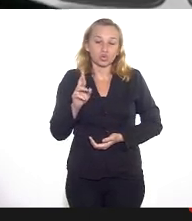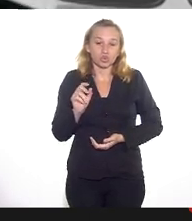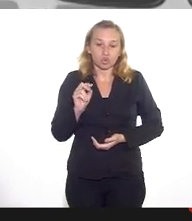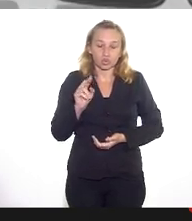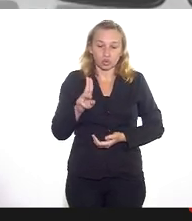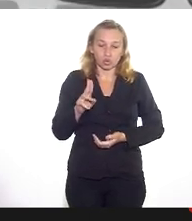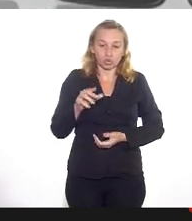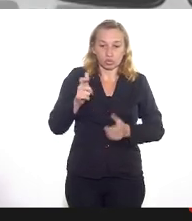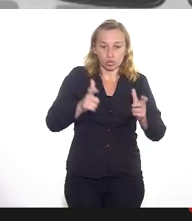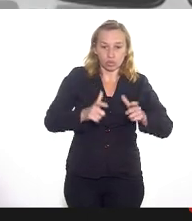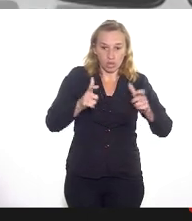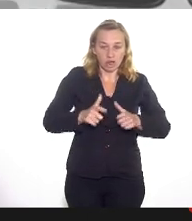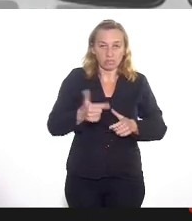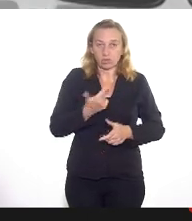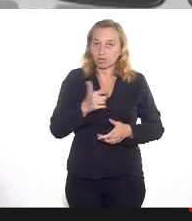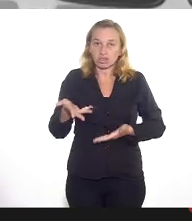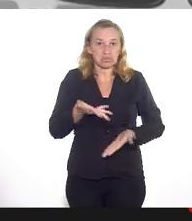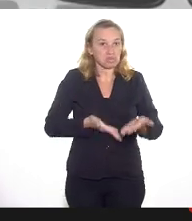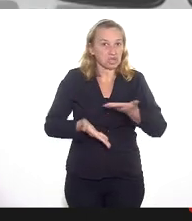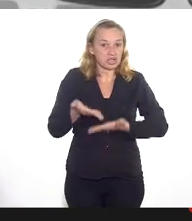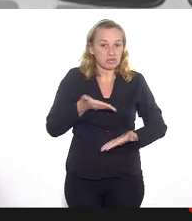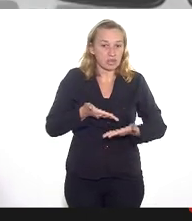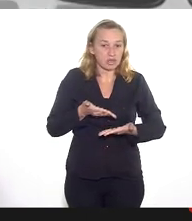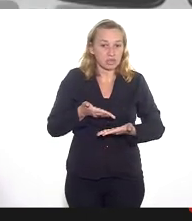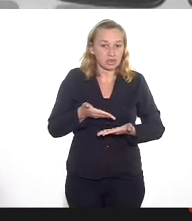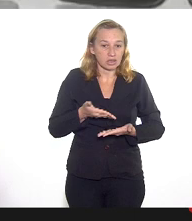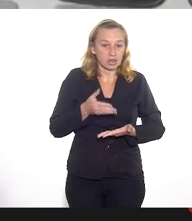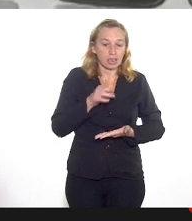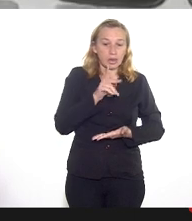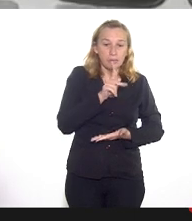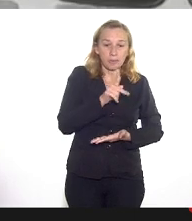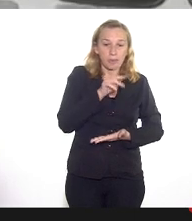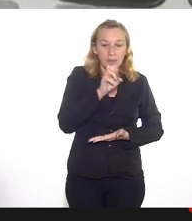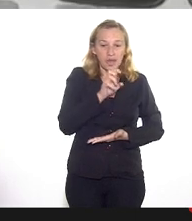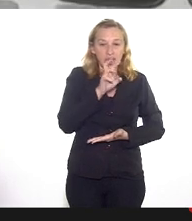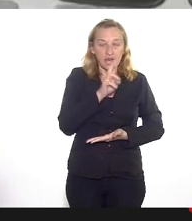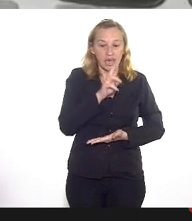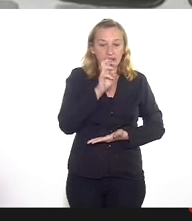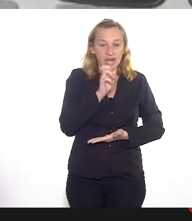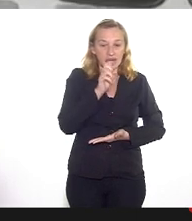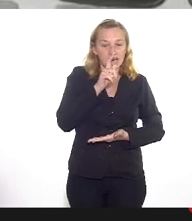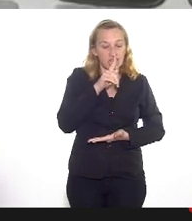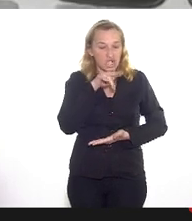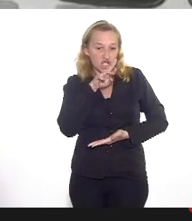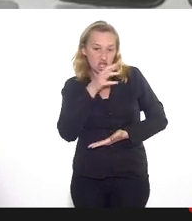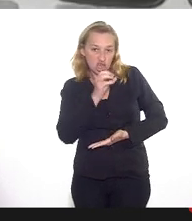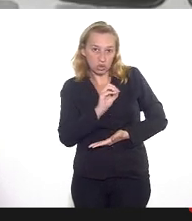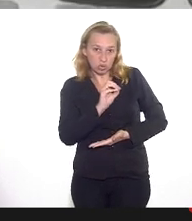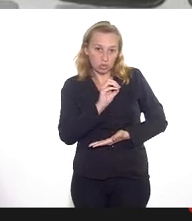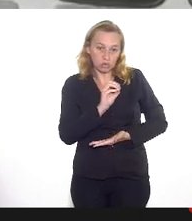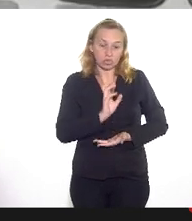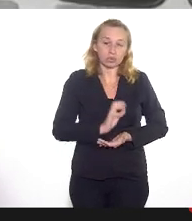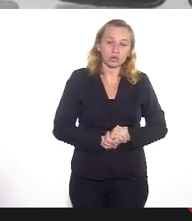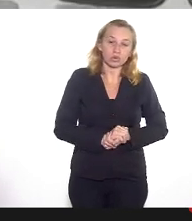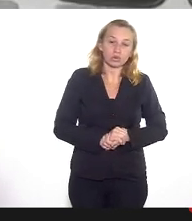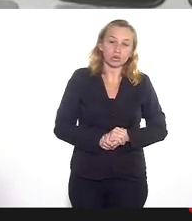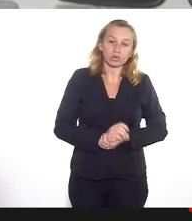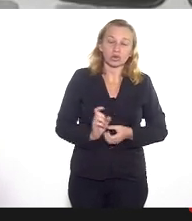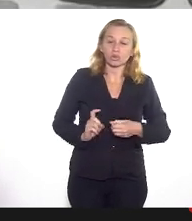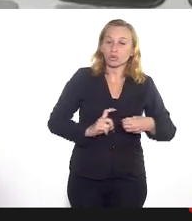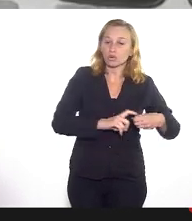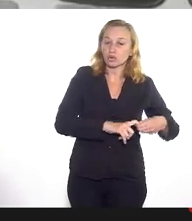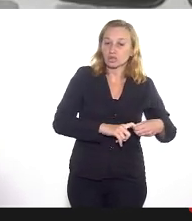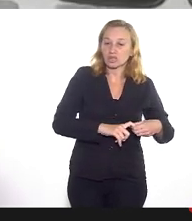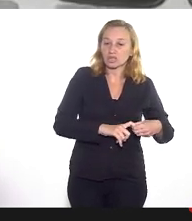E não temos participação no campo de Peregrino, que é, salvo engano, um consórcio